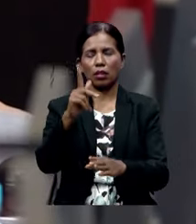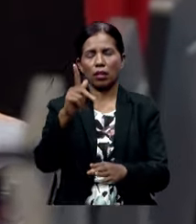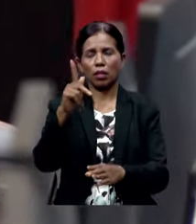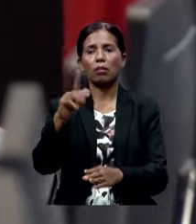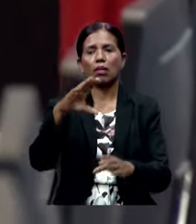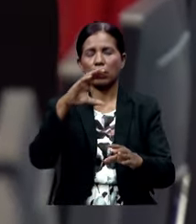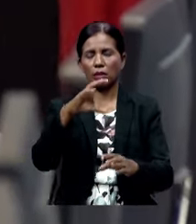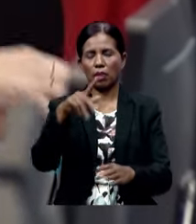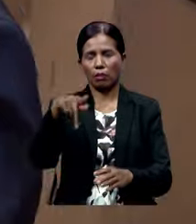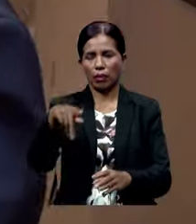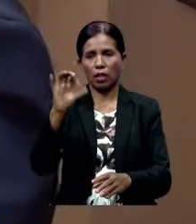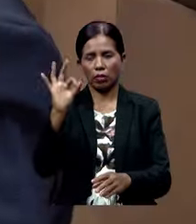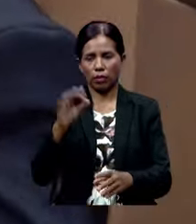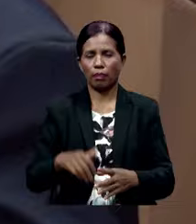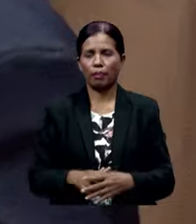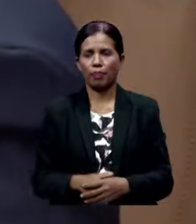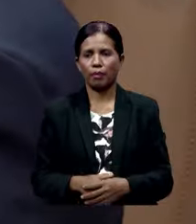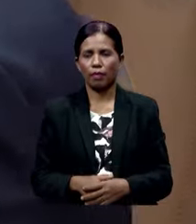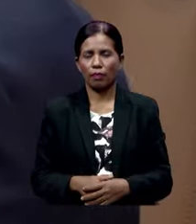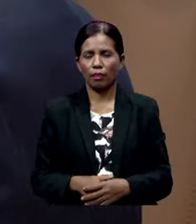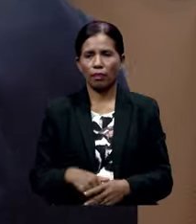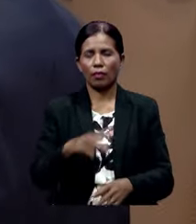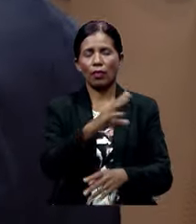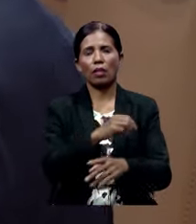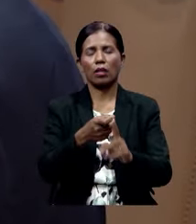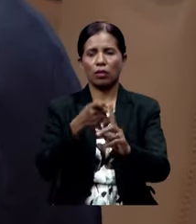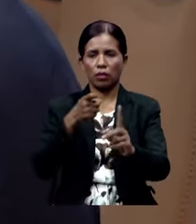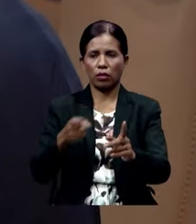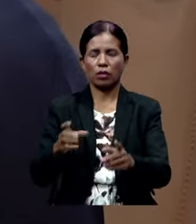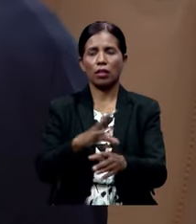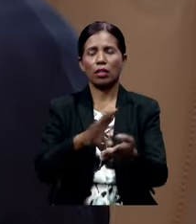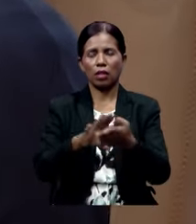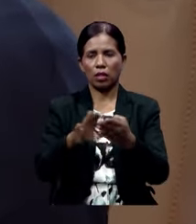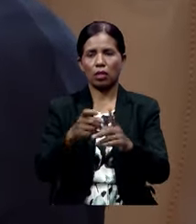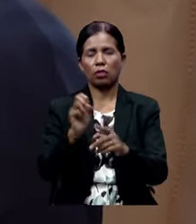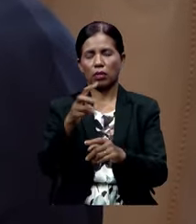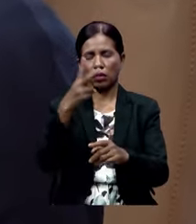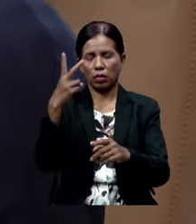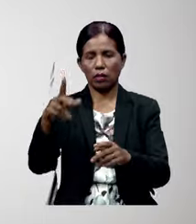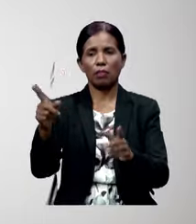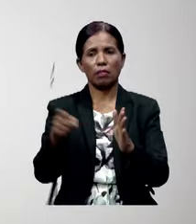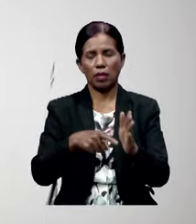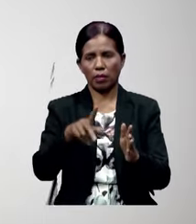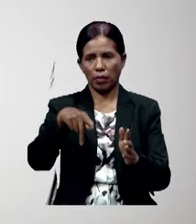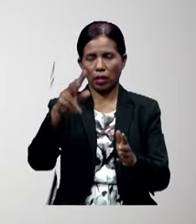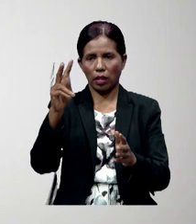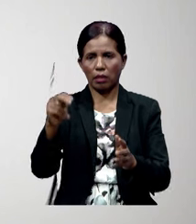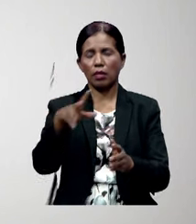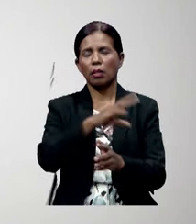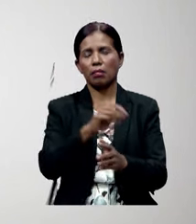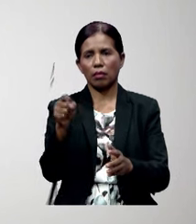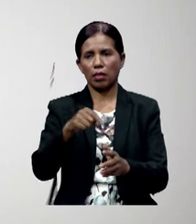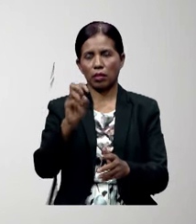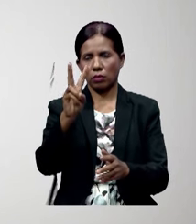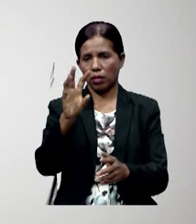Pública. Foi na Lais Nele, Rússia Despacho, número San Rurecim Rua, barra PM, barra San Rurecim Ida, barra